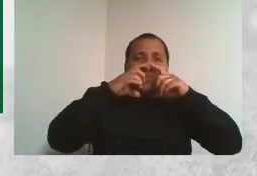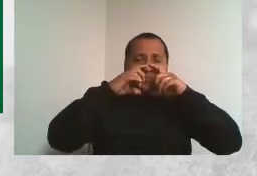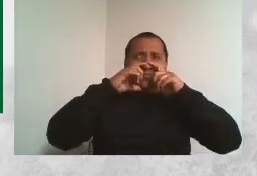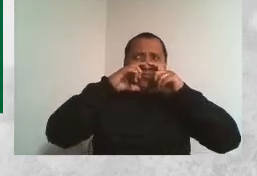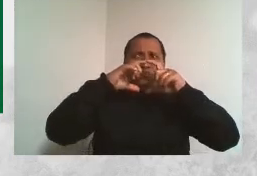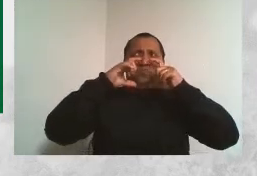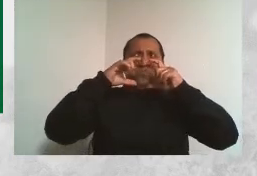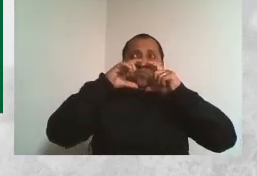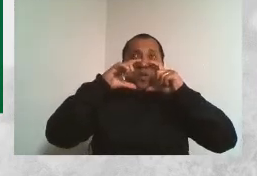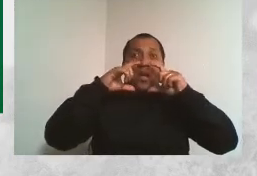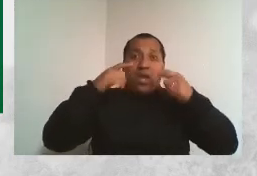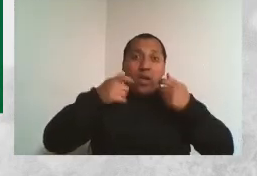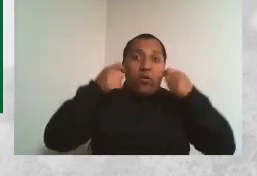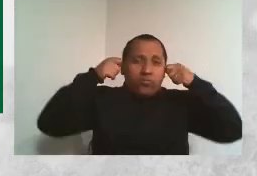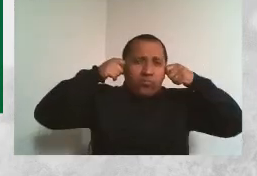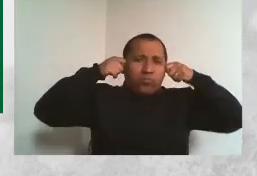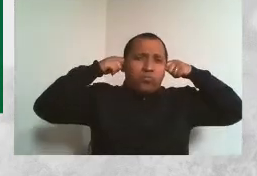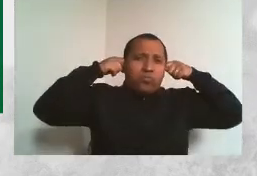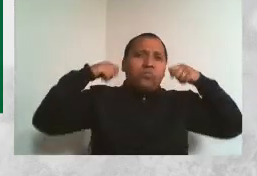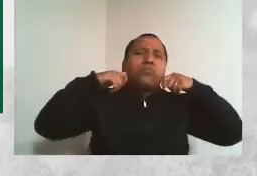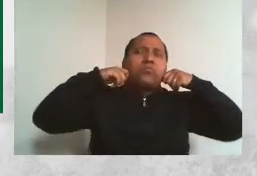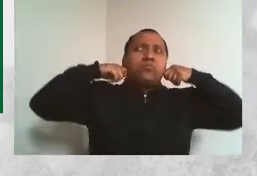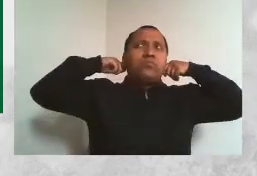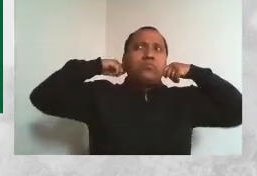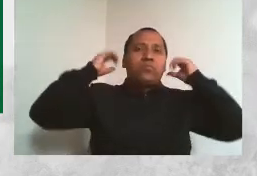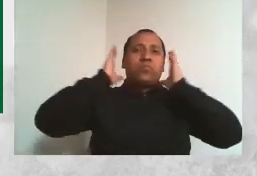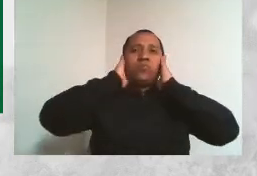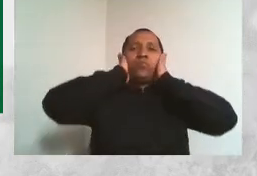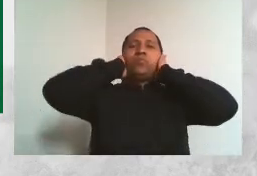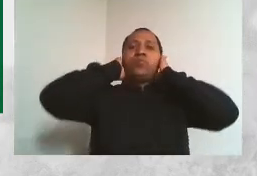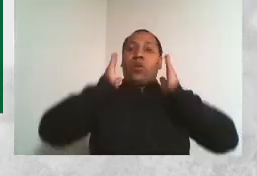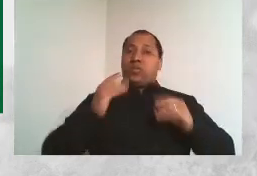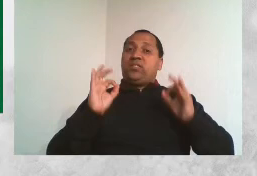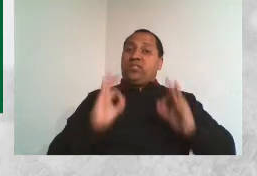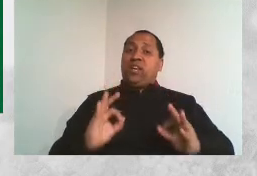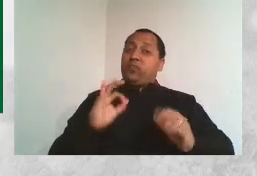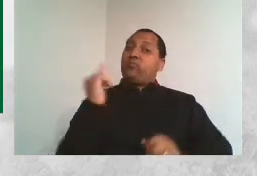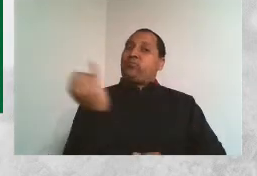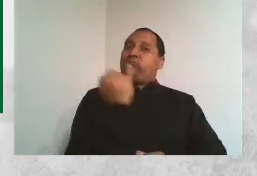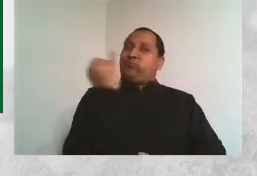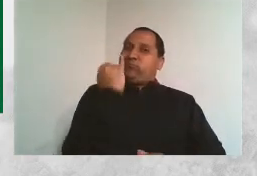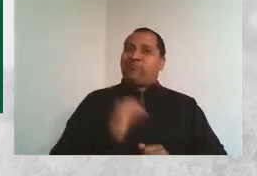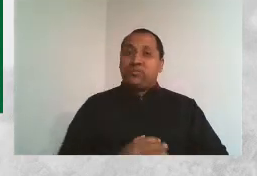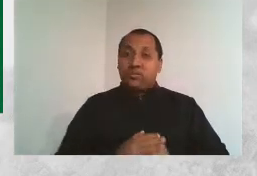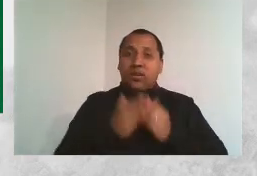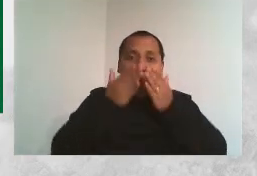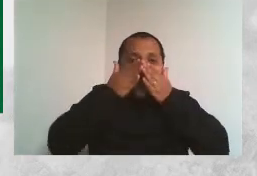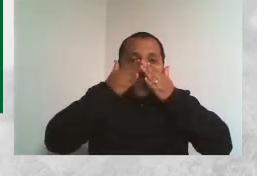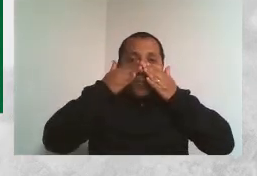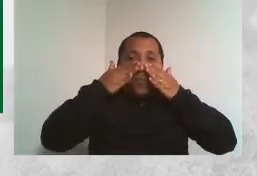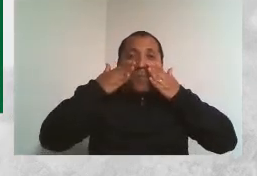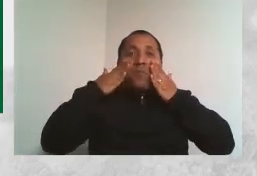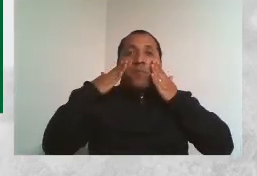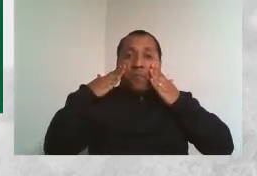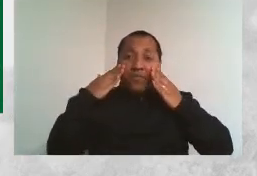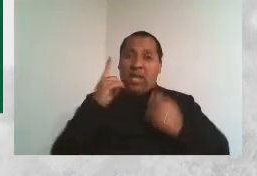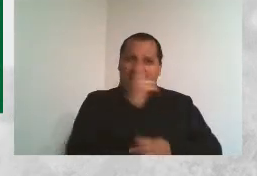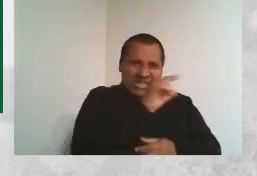adaptações para as minhas medidas. Isso é muito importante. Mas a gente sabe que não é 100% de